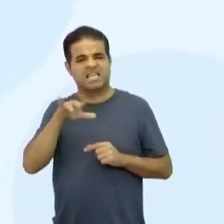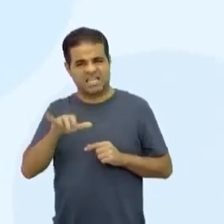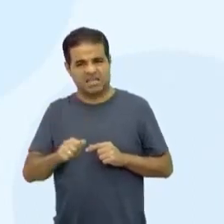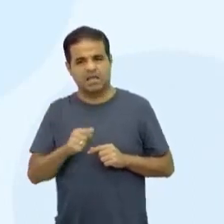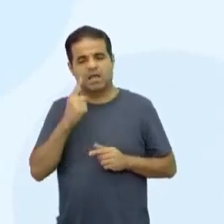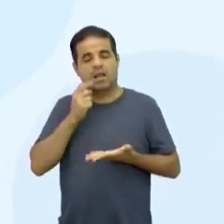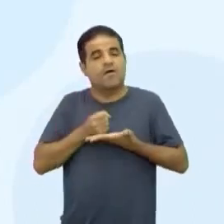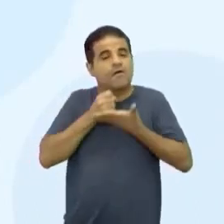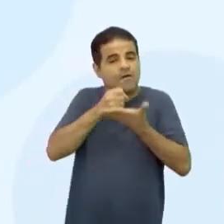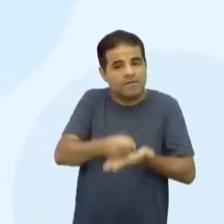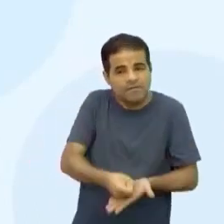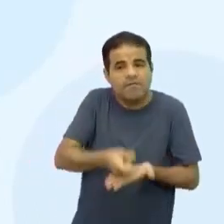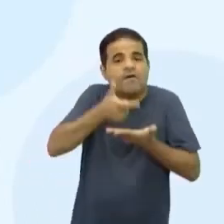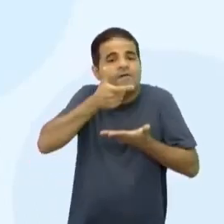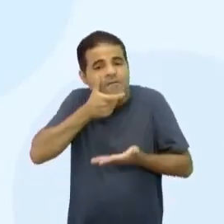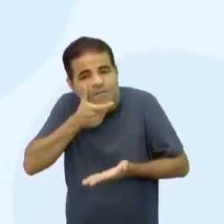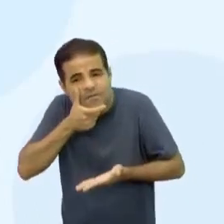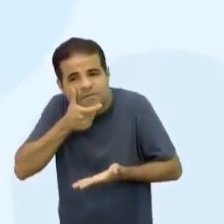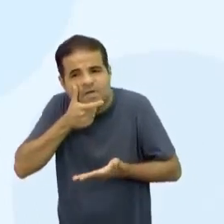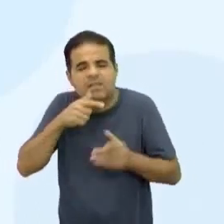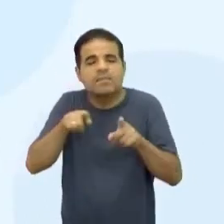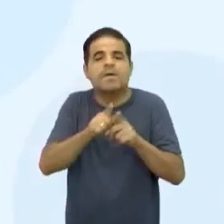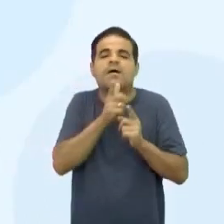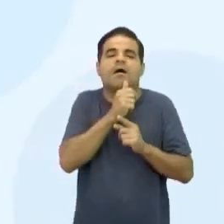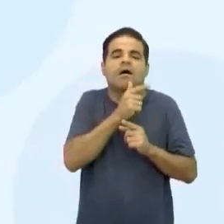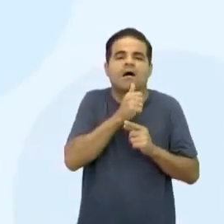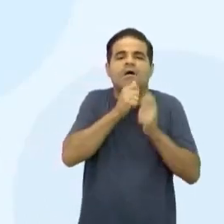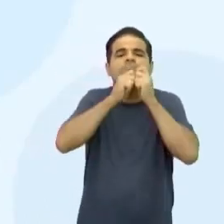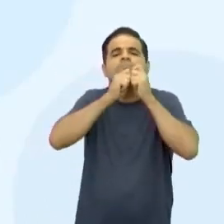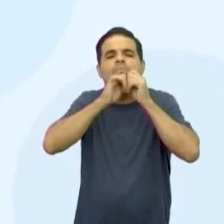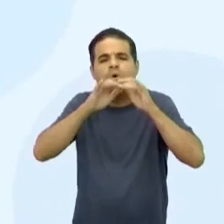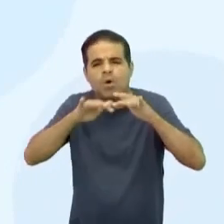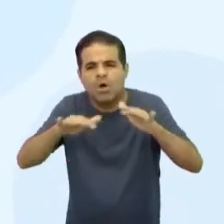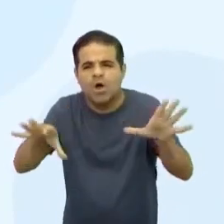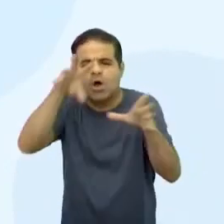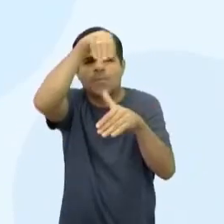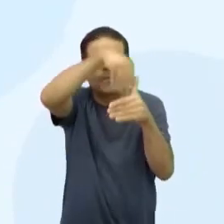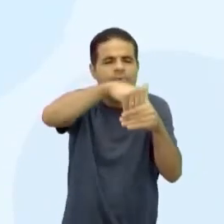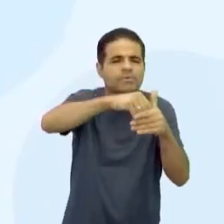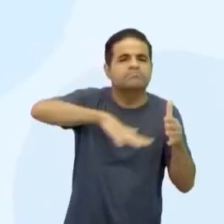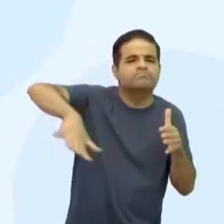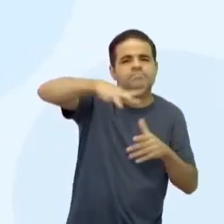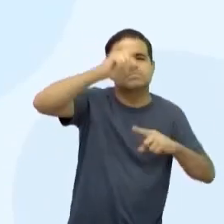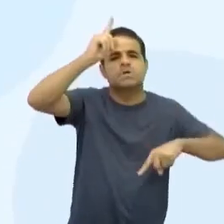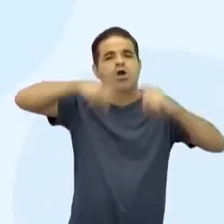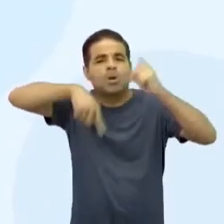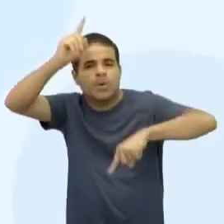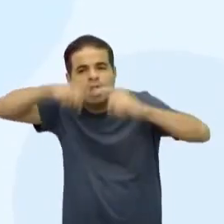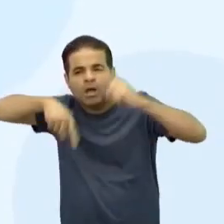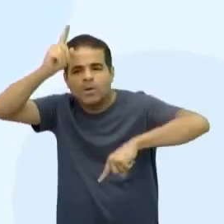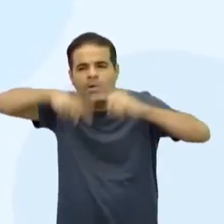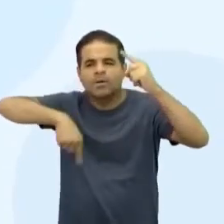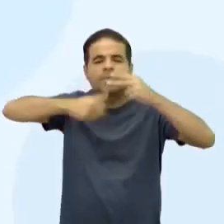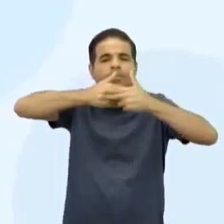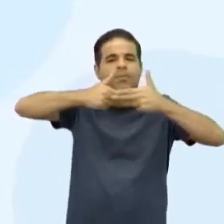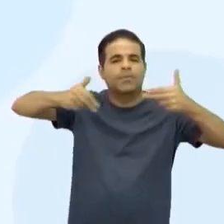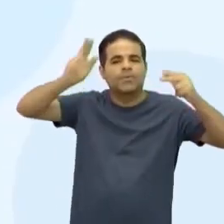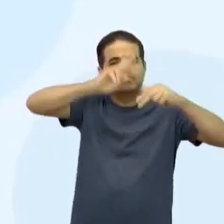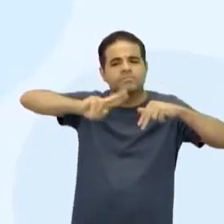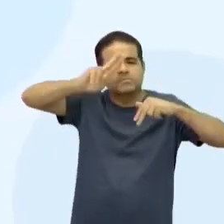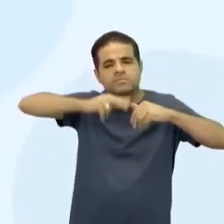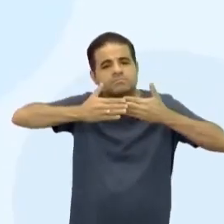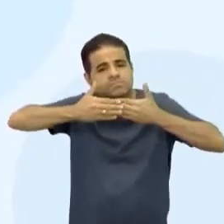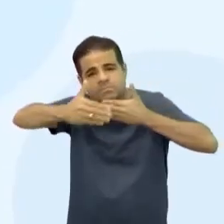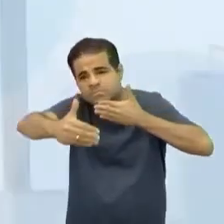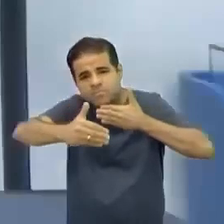em consideração a questão da água que está embutida em algum produto, da água que foi usada de maneira indireta,